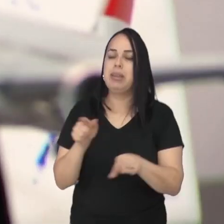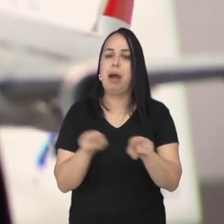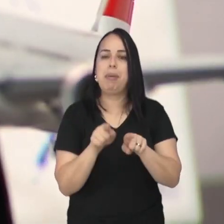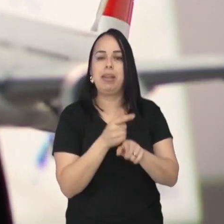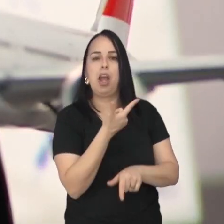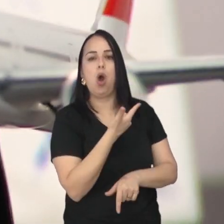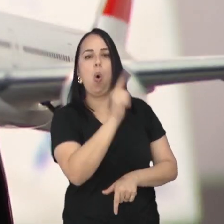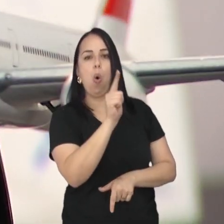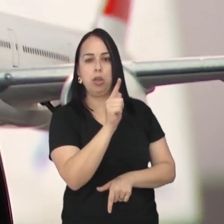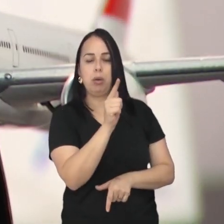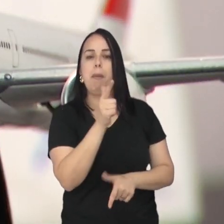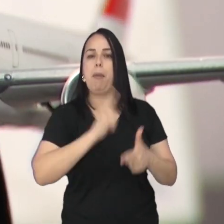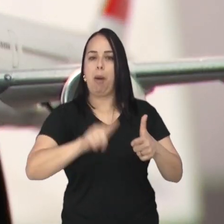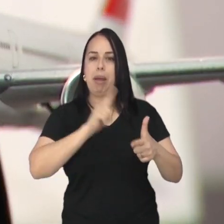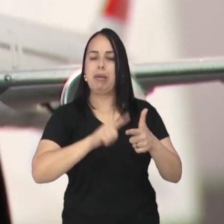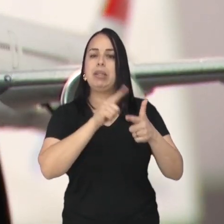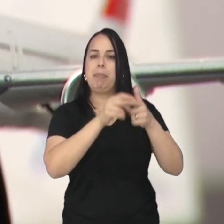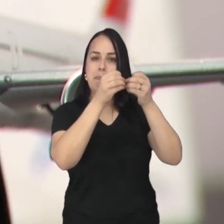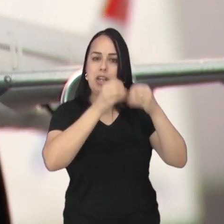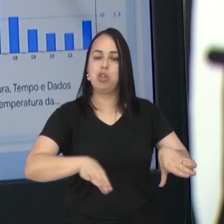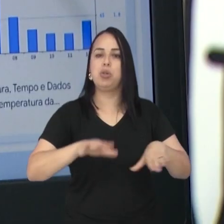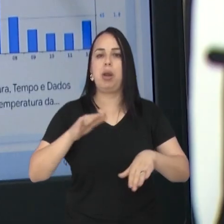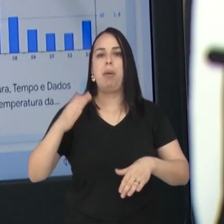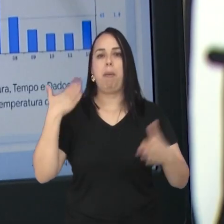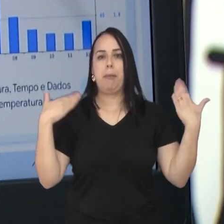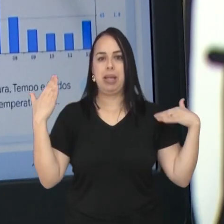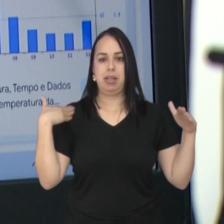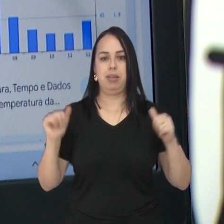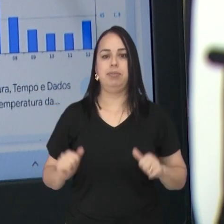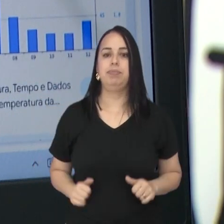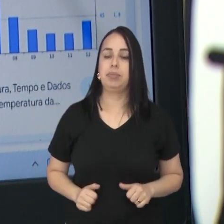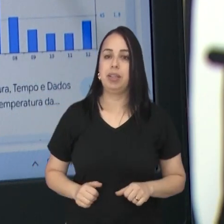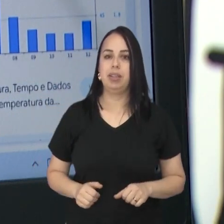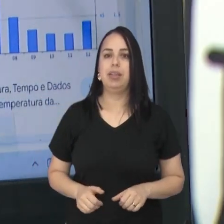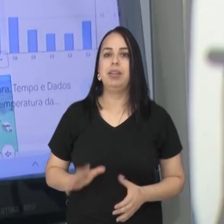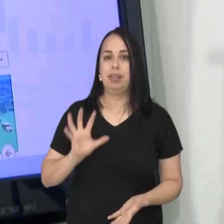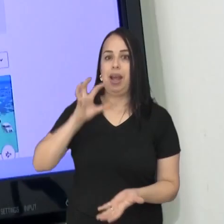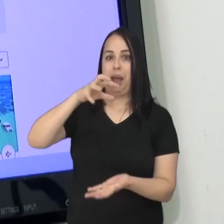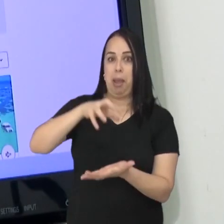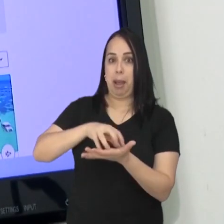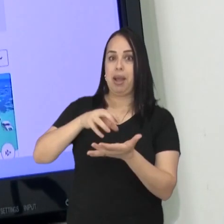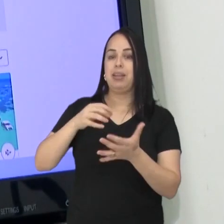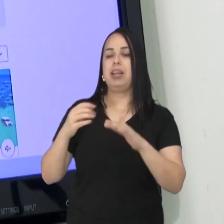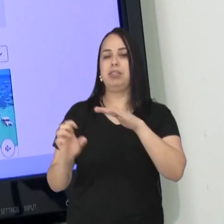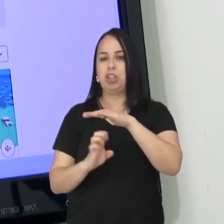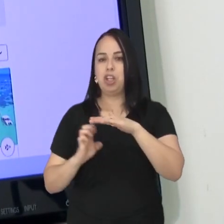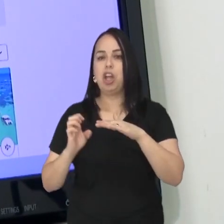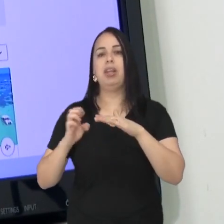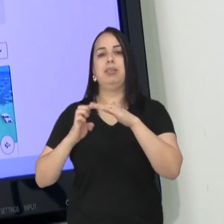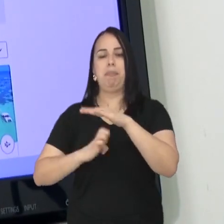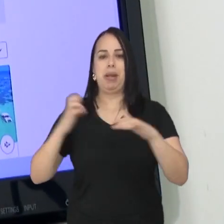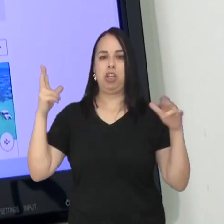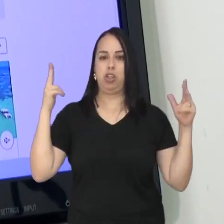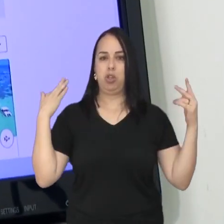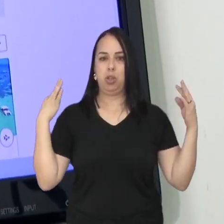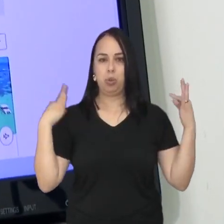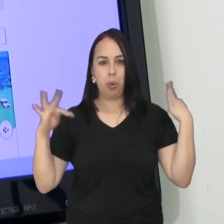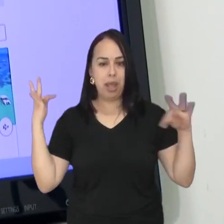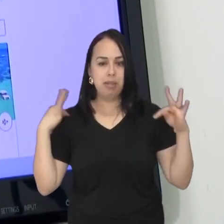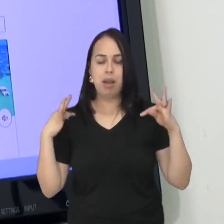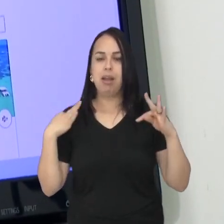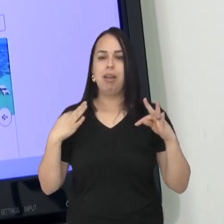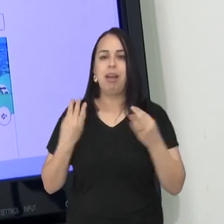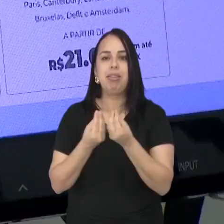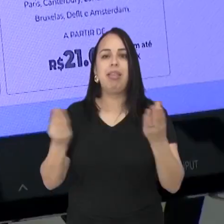há outras situações que podem estragar o passeio que não tiveram um bom planejamento. Nessa agência de turismo, a ideia é garantir uma